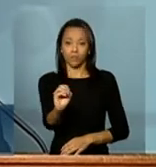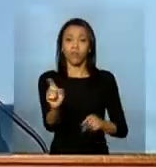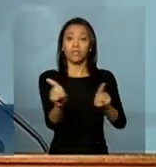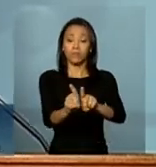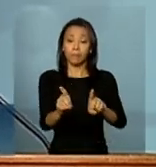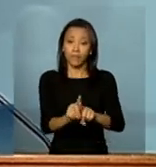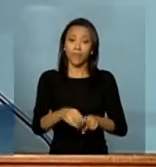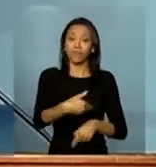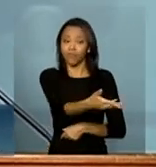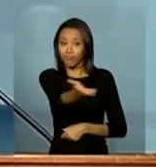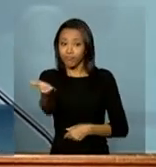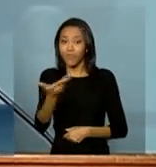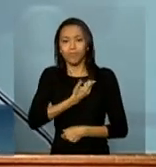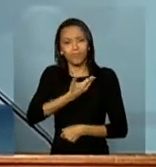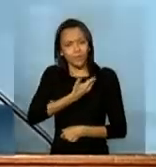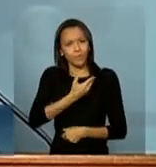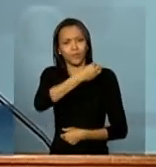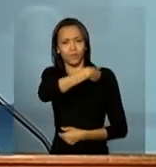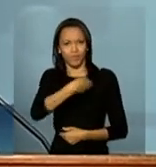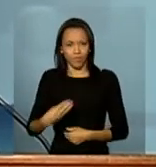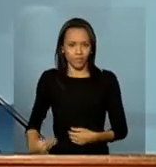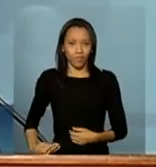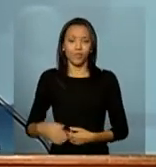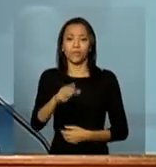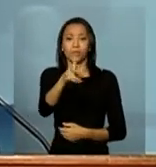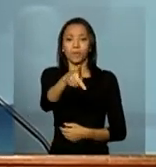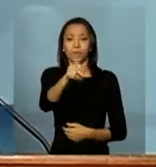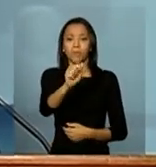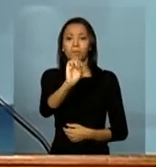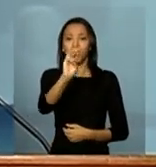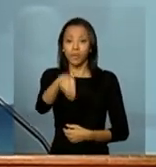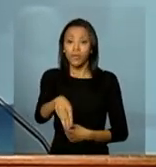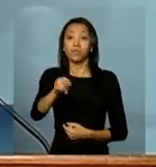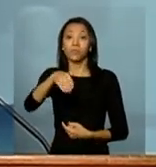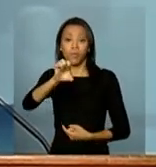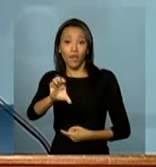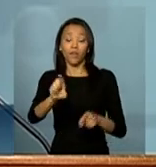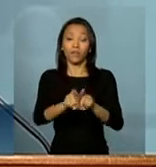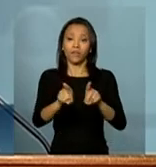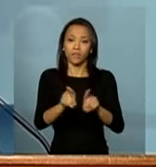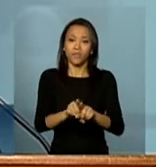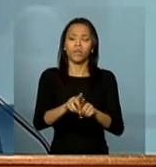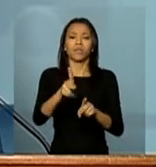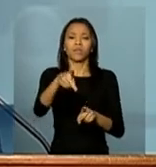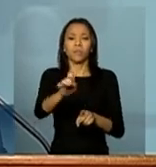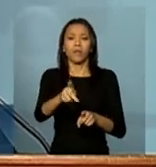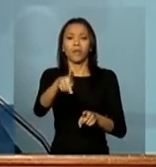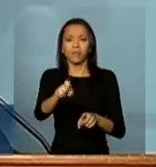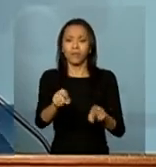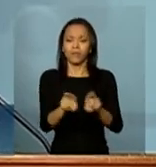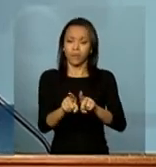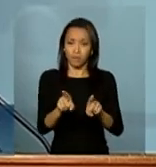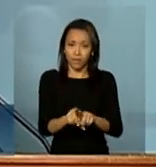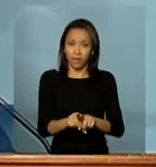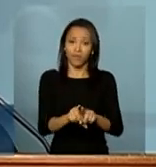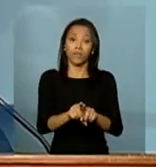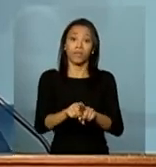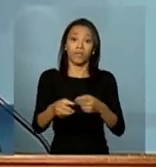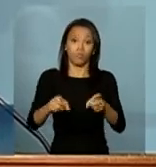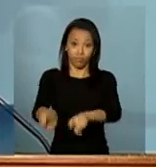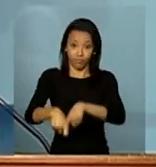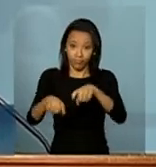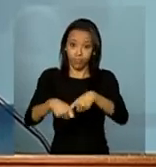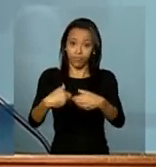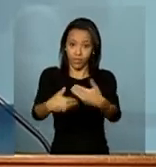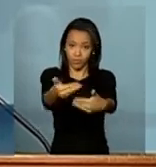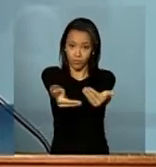senhores ministros, colegas ministros, Zé Henrique Paim, da Educação, Gastão Vieira, do Turismo, Pepe Vargas, do Desenvolvimento